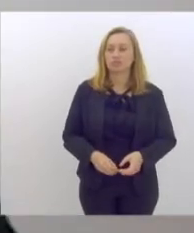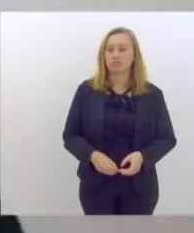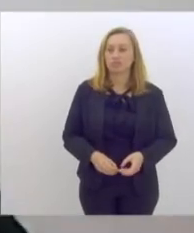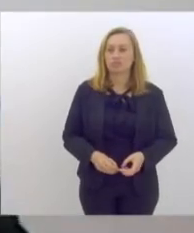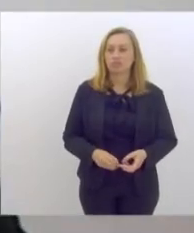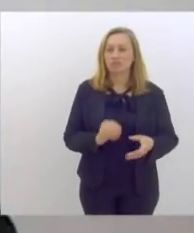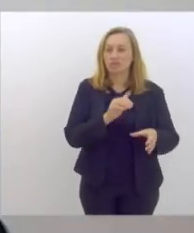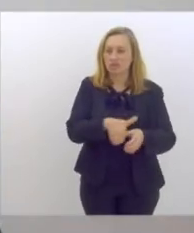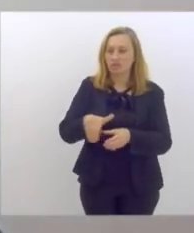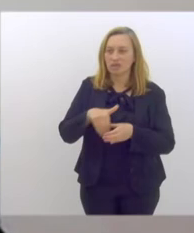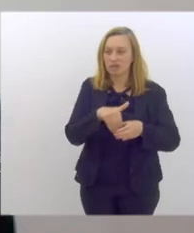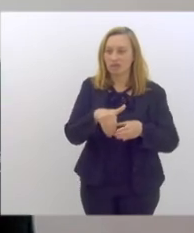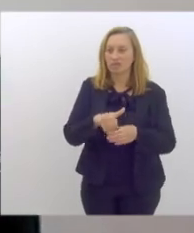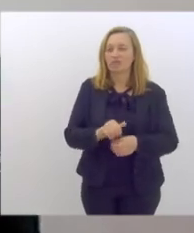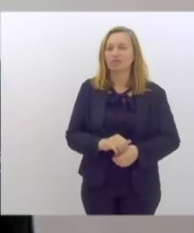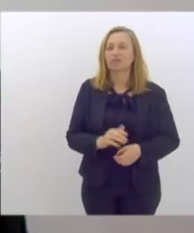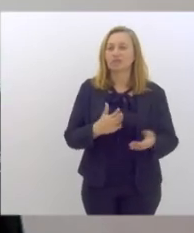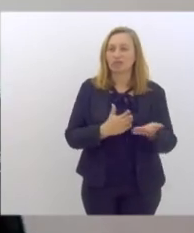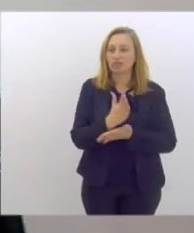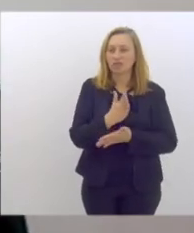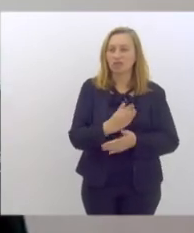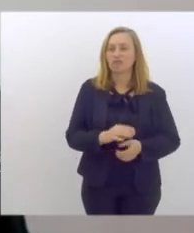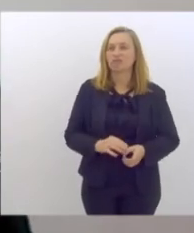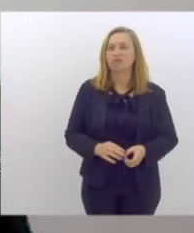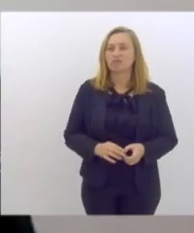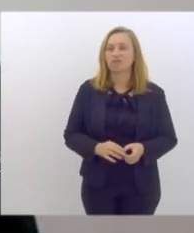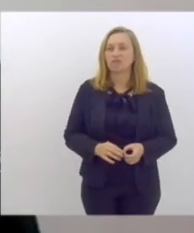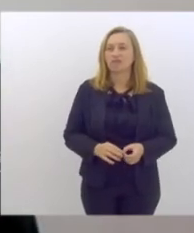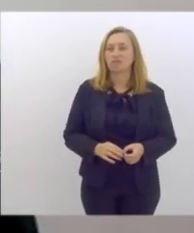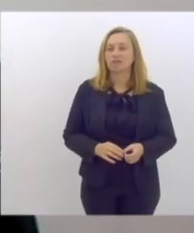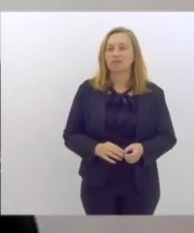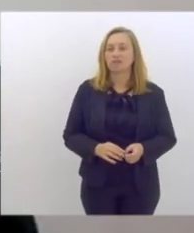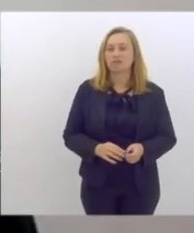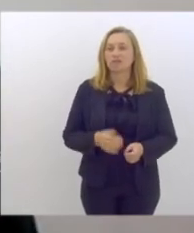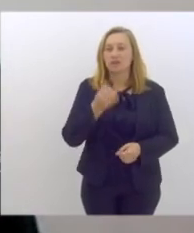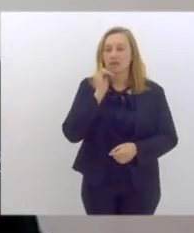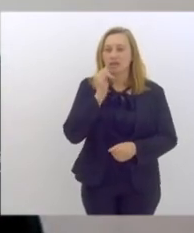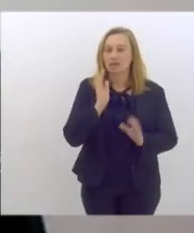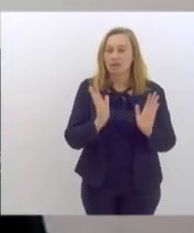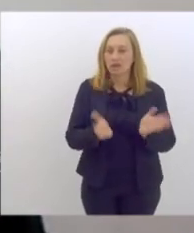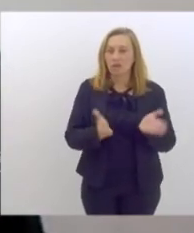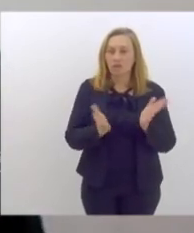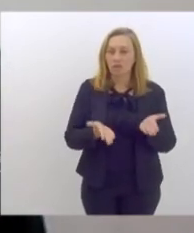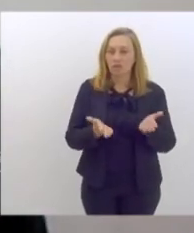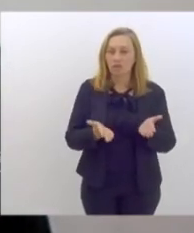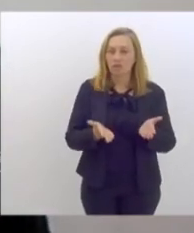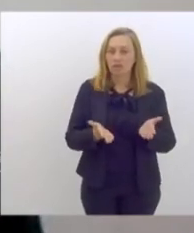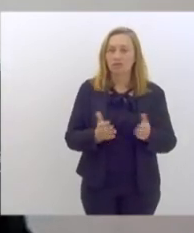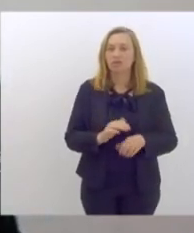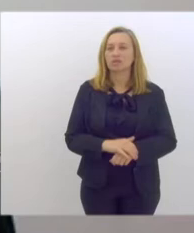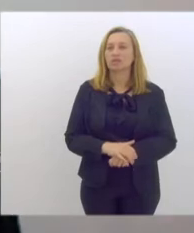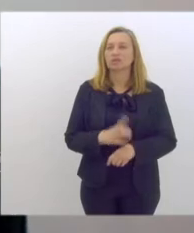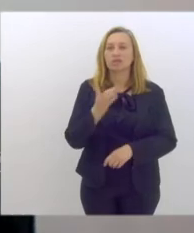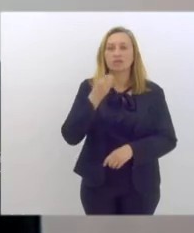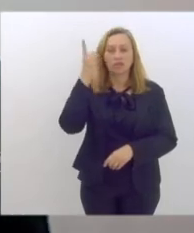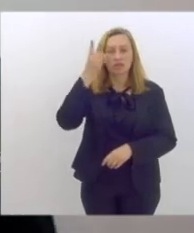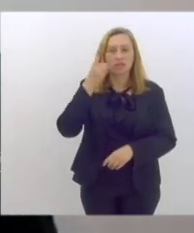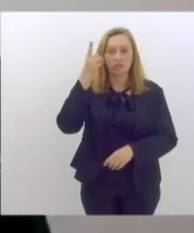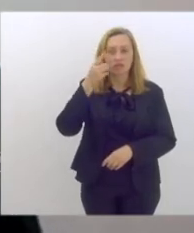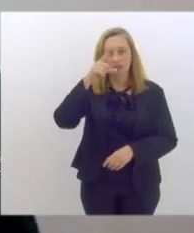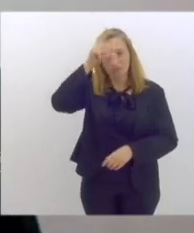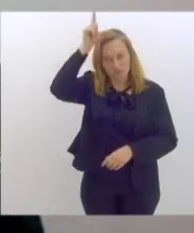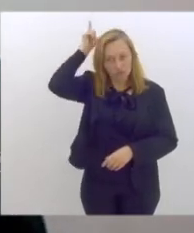e quem votação aprovado a relatoria agora o nosso eminente Deputado